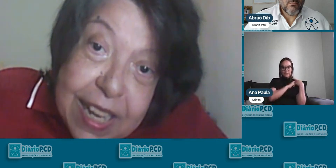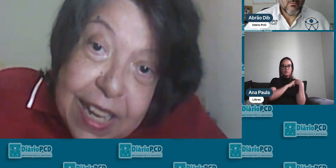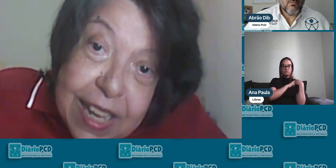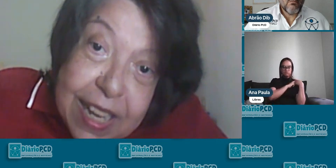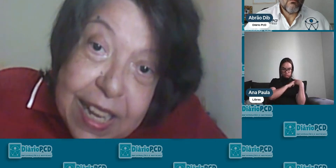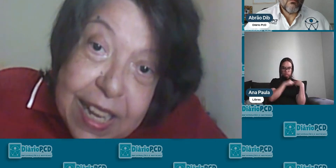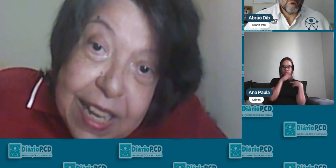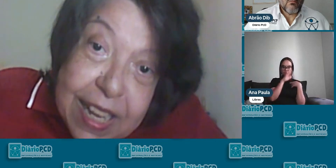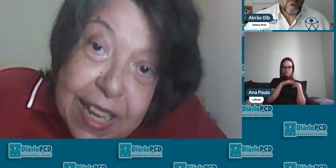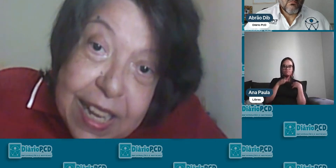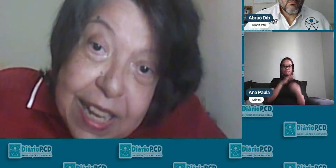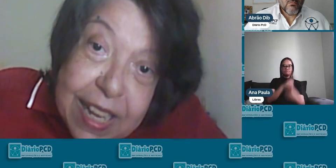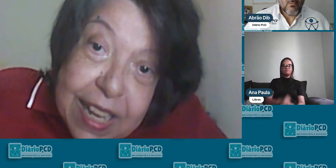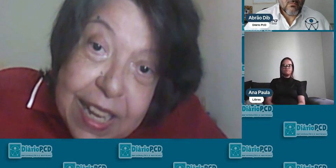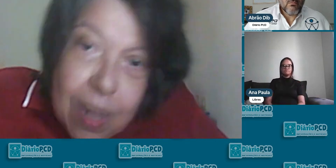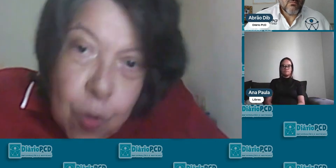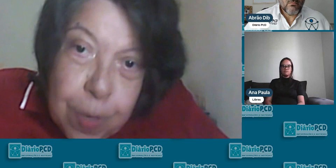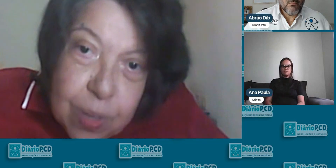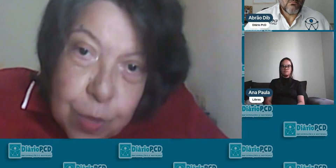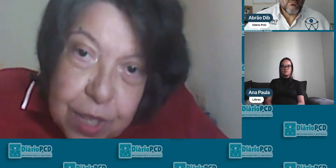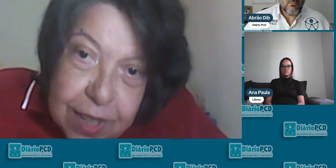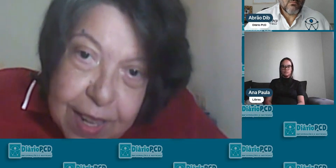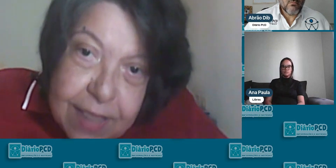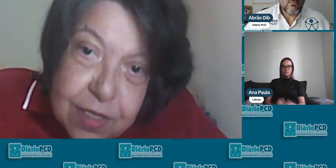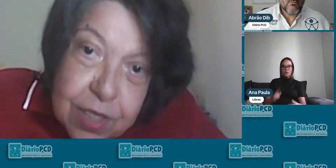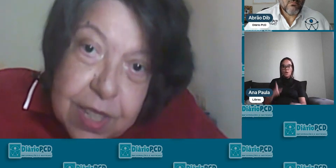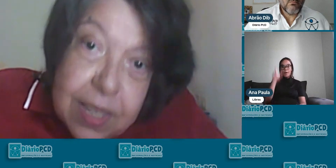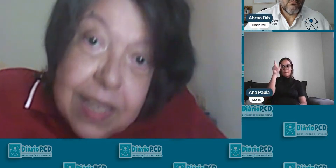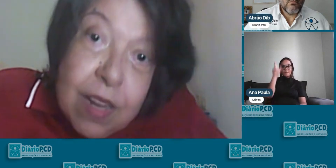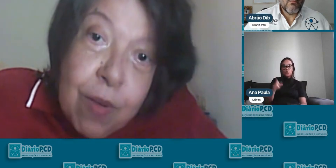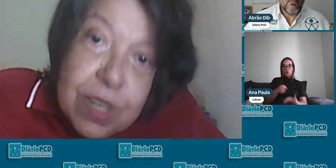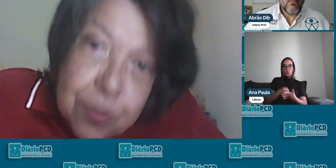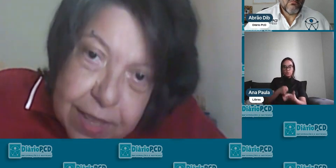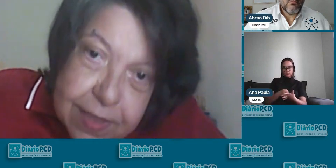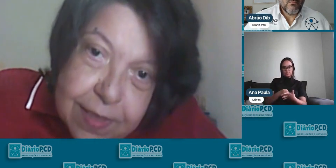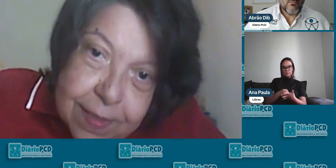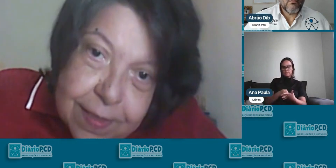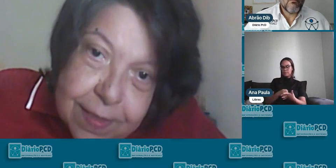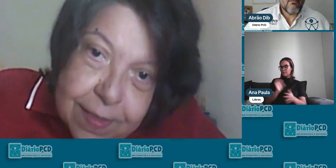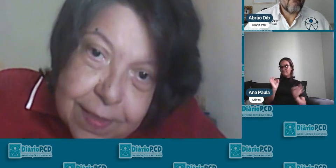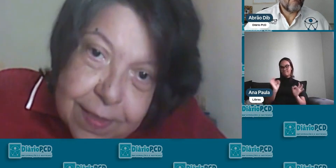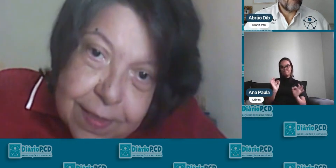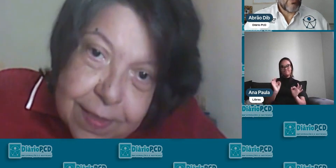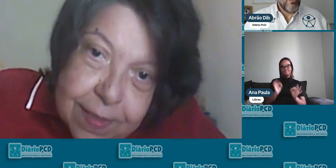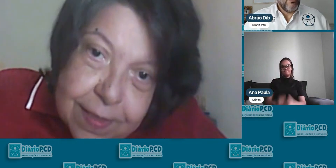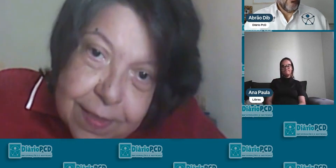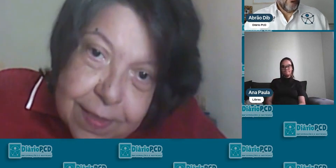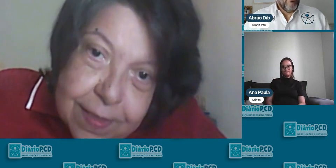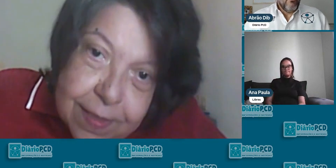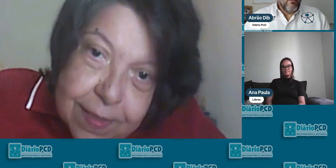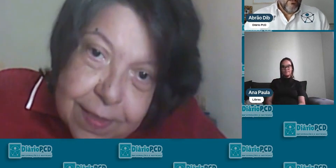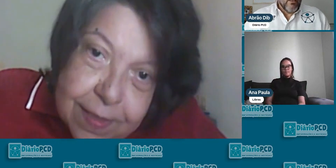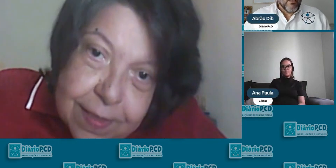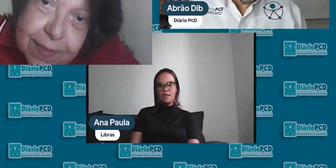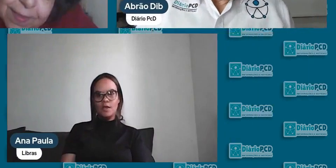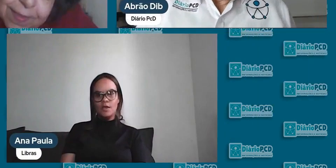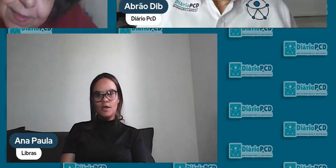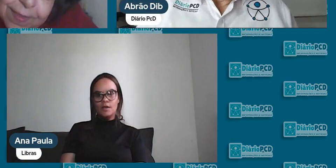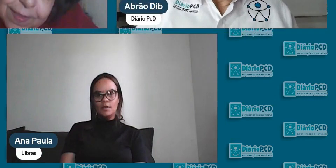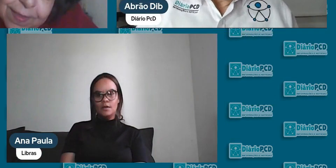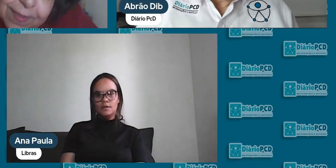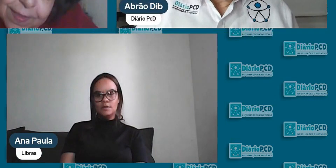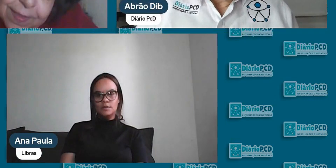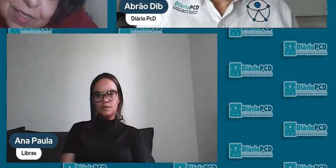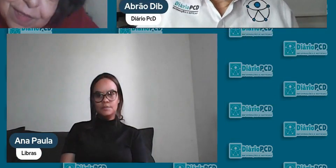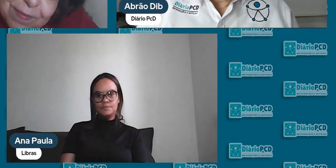responsabilização de aqueles que têm obrigatoriedades e que não as fazem. É isso. Eu acho que é isso que eu